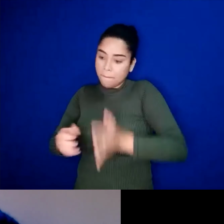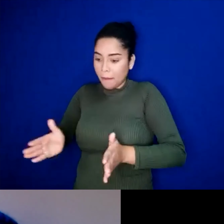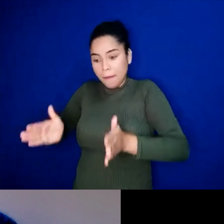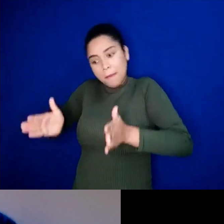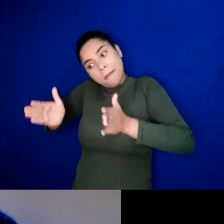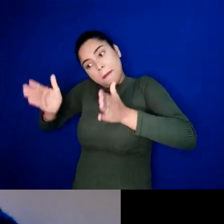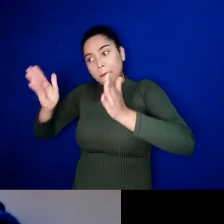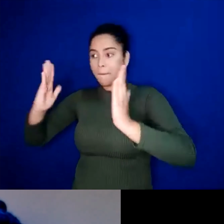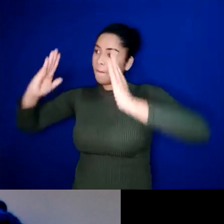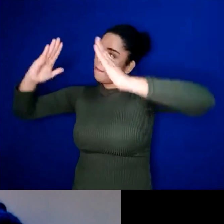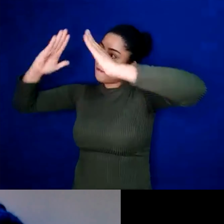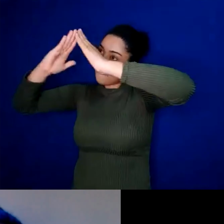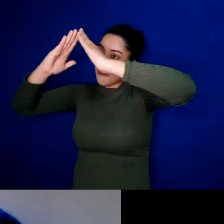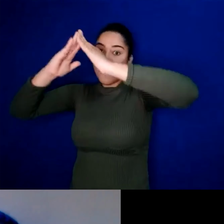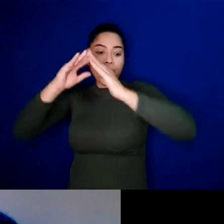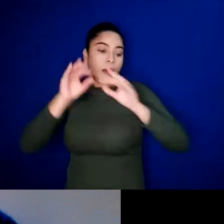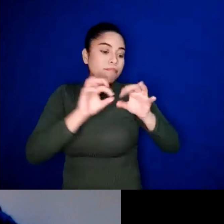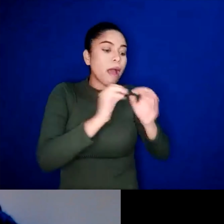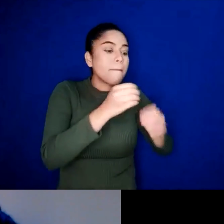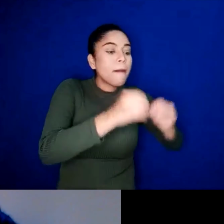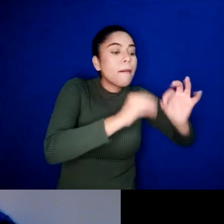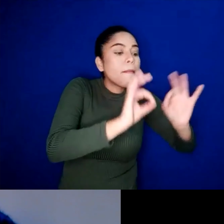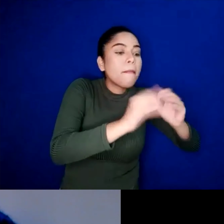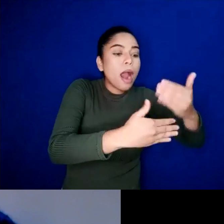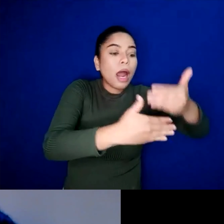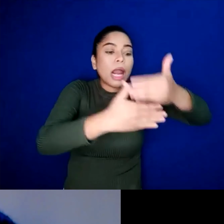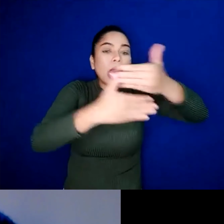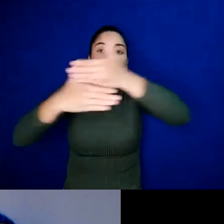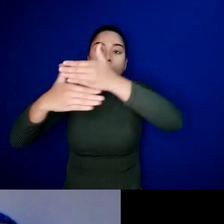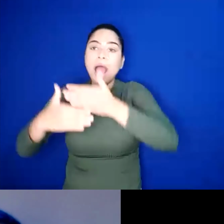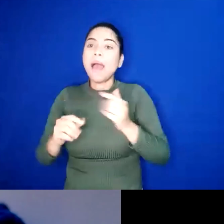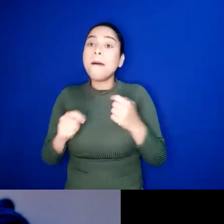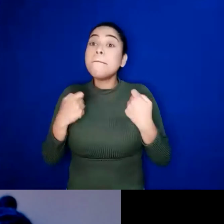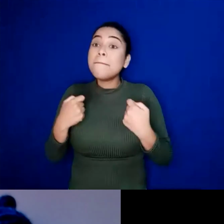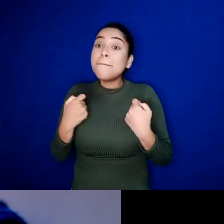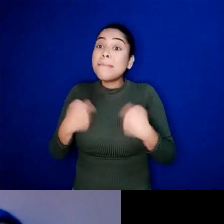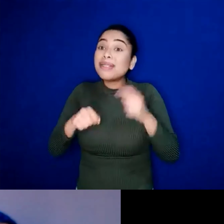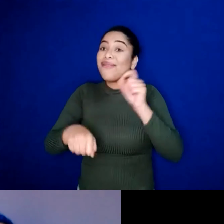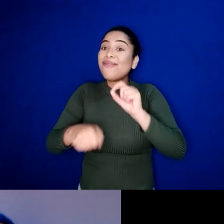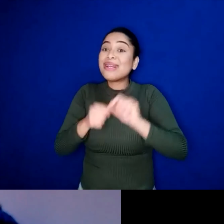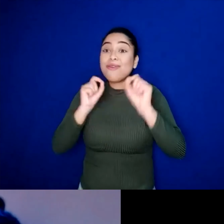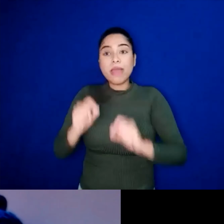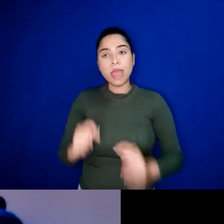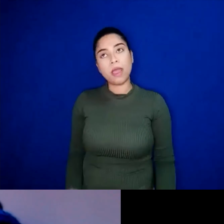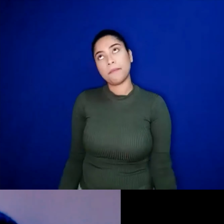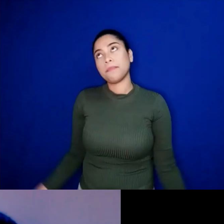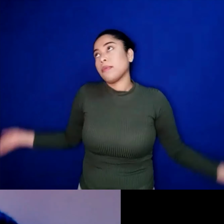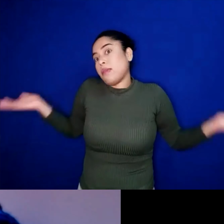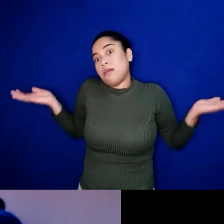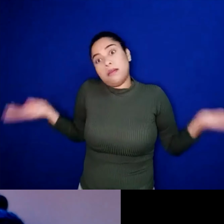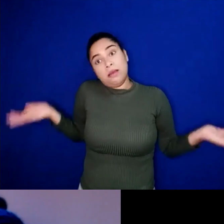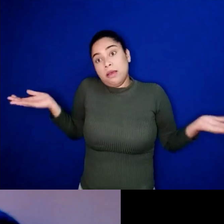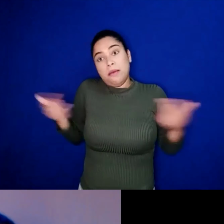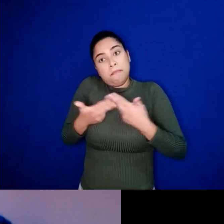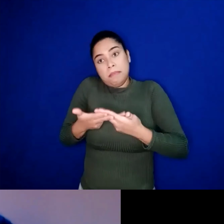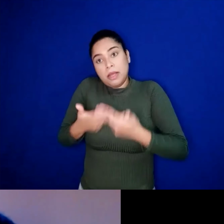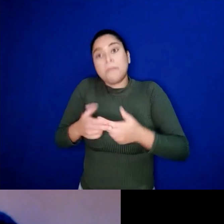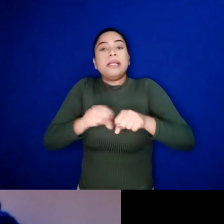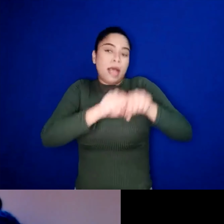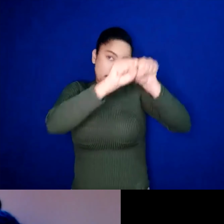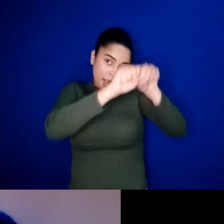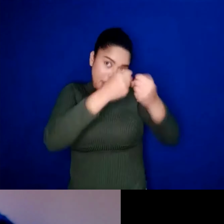você fala puxa esqueceu de botar os canos que você vai ter que fazer quebrar toda a parede para colocar os canos então o processo é a mesma coisa